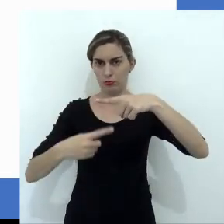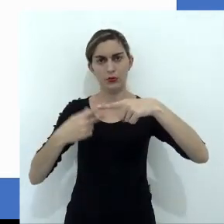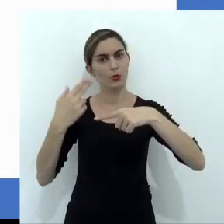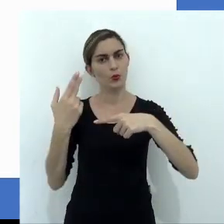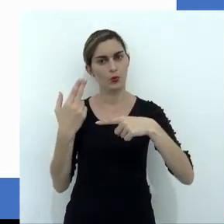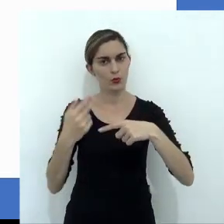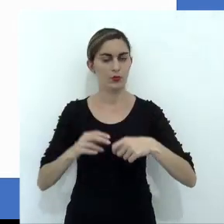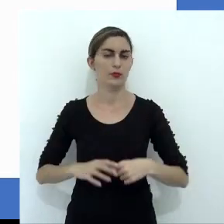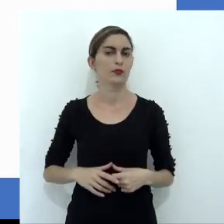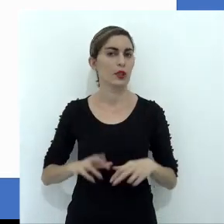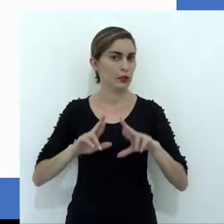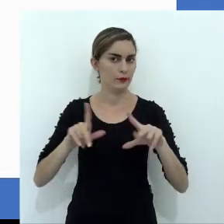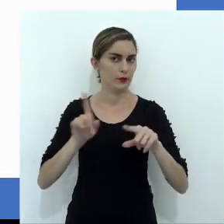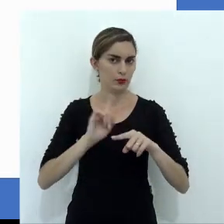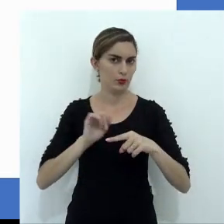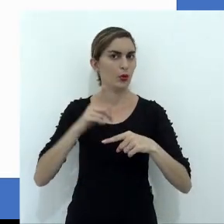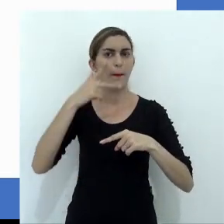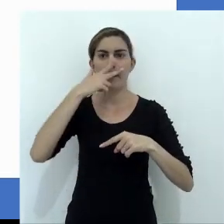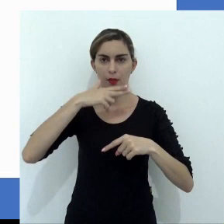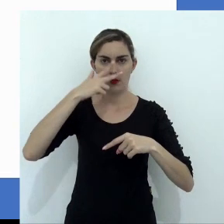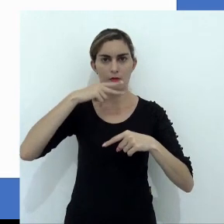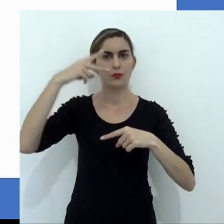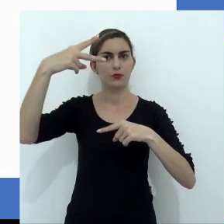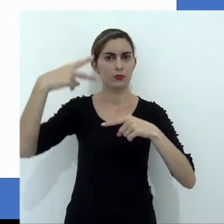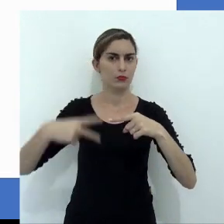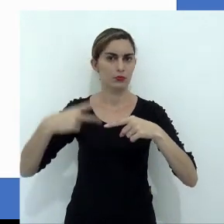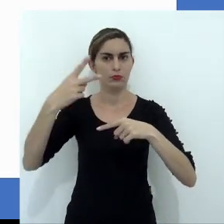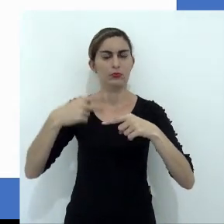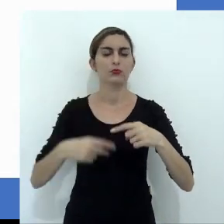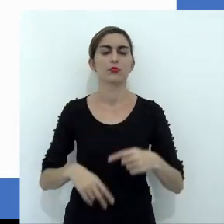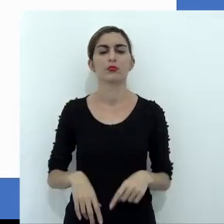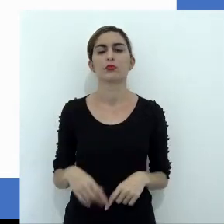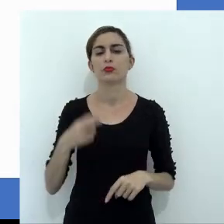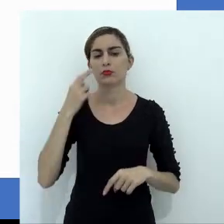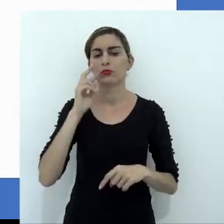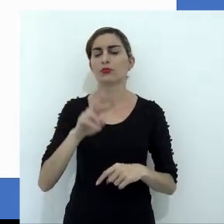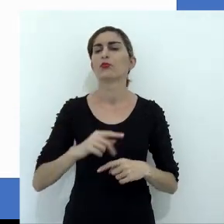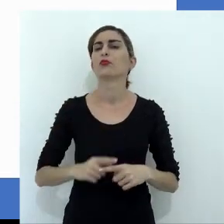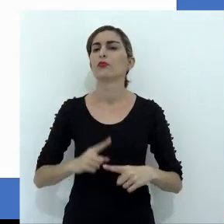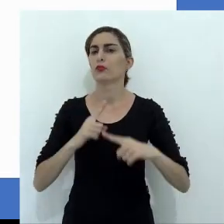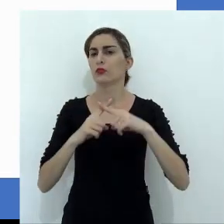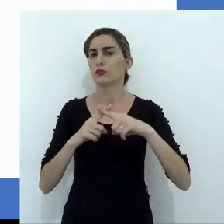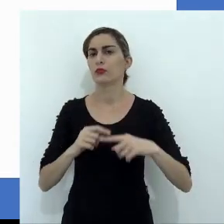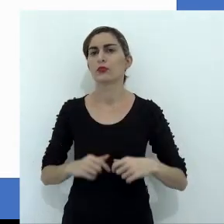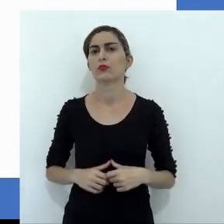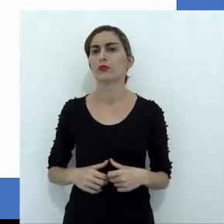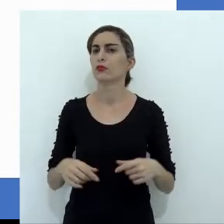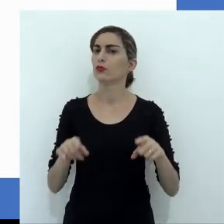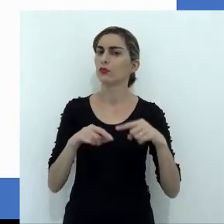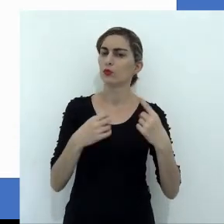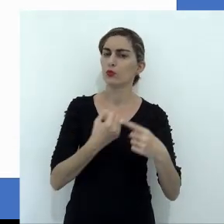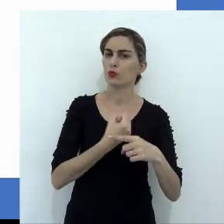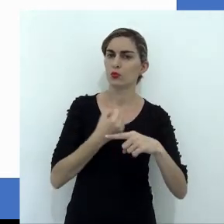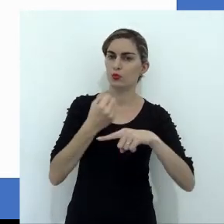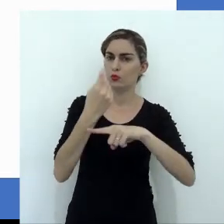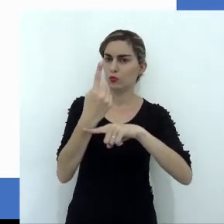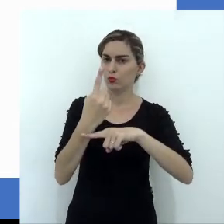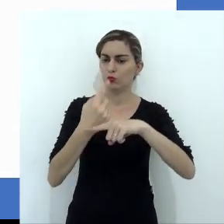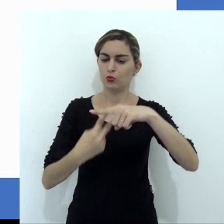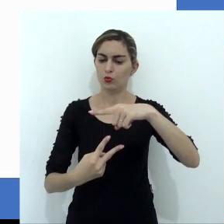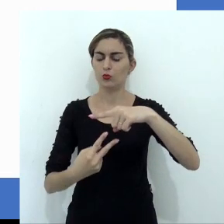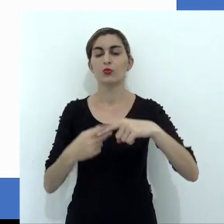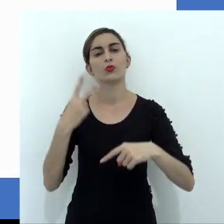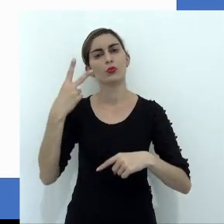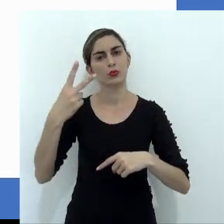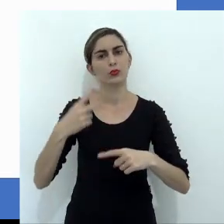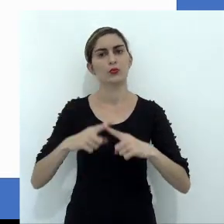podem multiplicar por valores diferentes. Tem que ser sempre pelo mesmo valor. Então, vamos lá. A gente está multiplicando tanto o numerador quanto o denominador